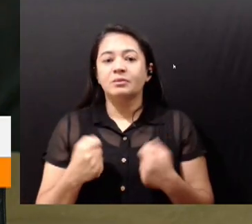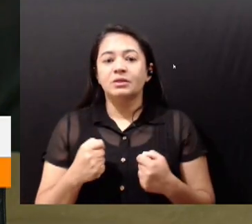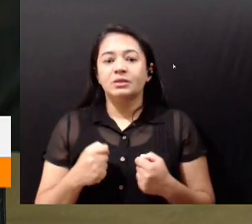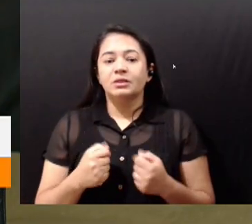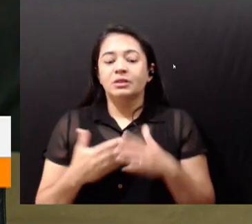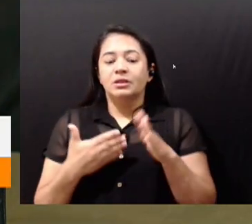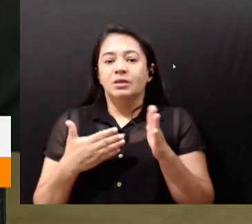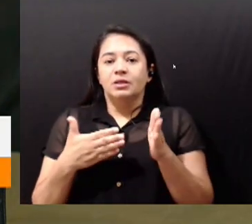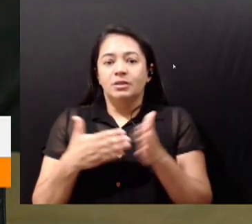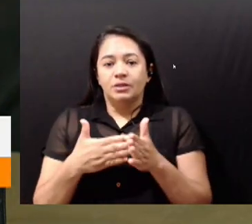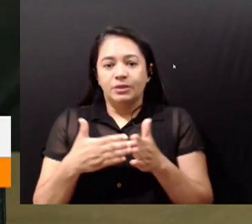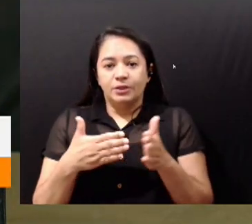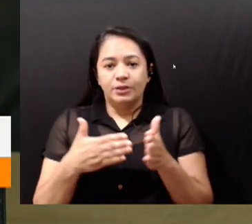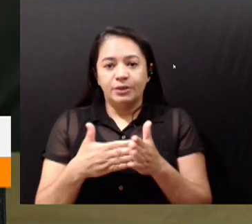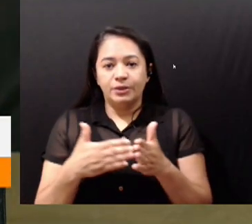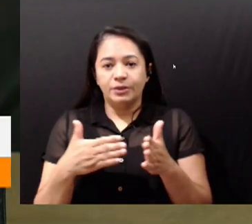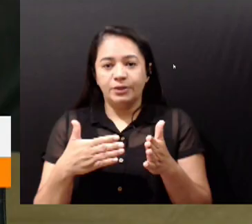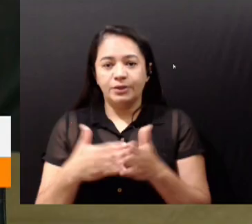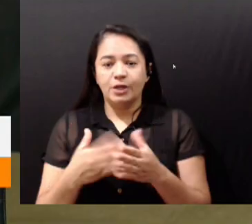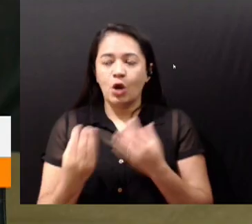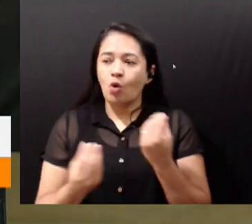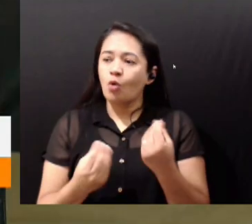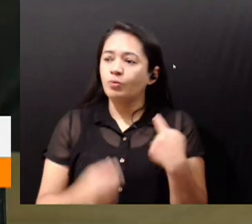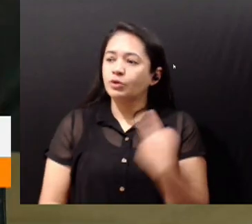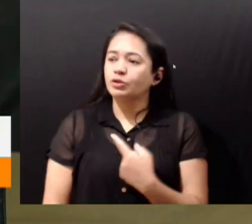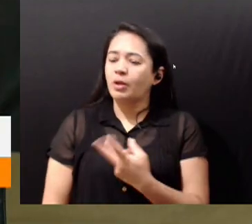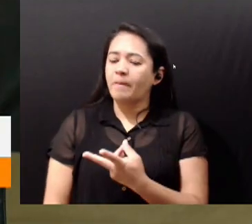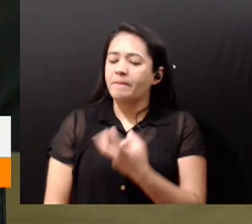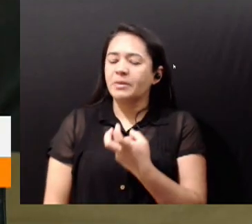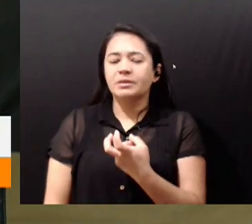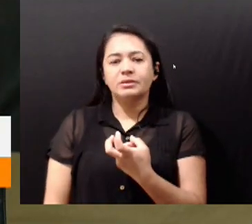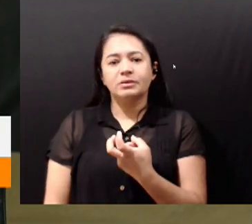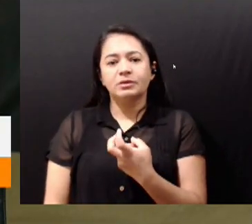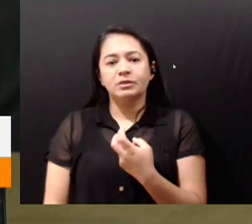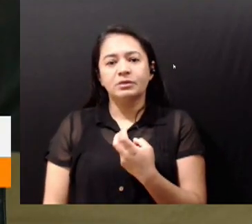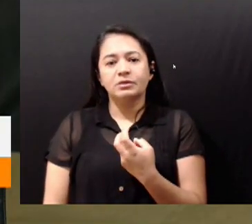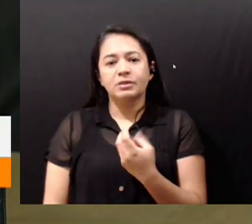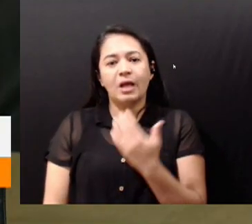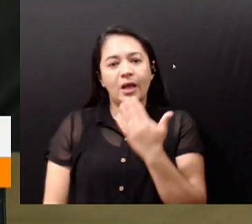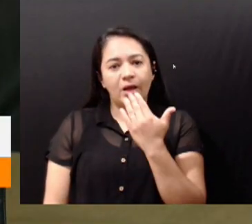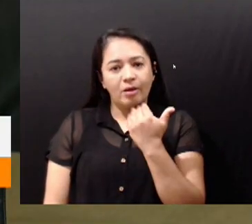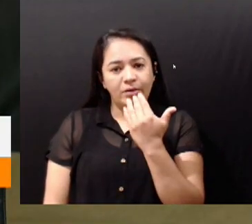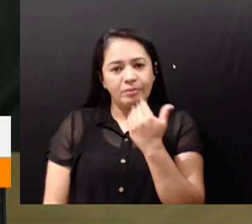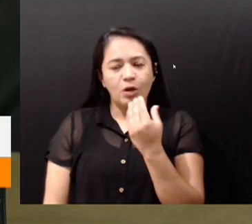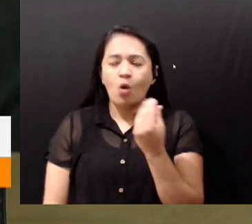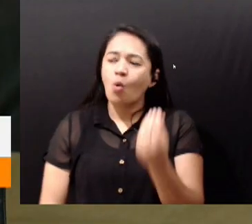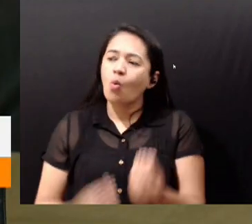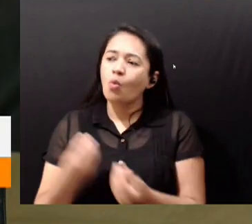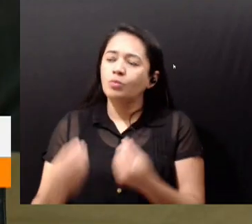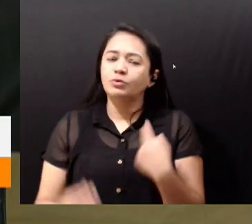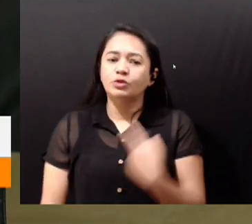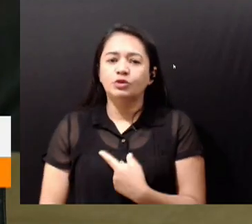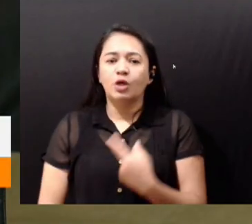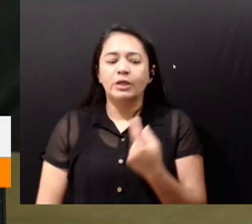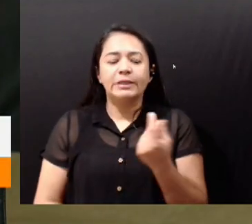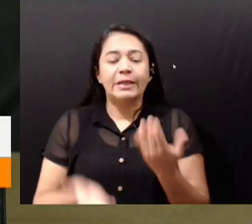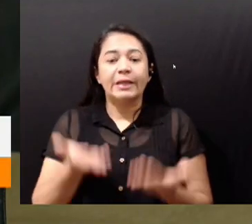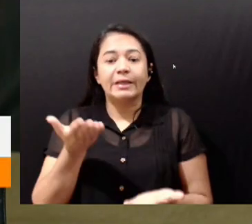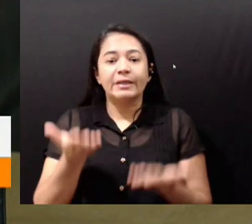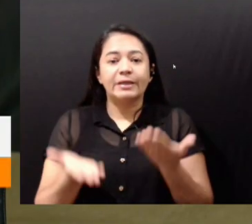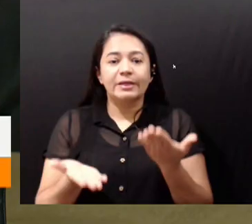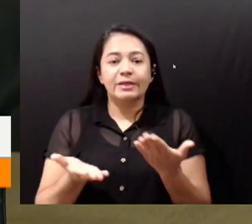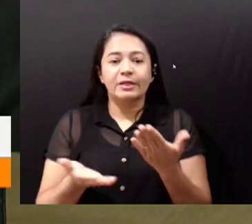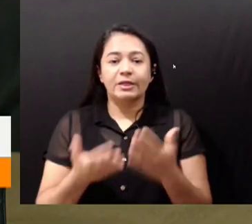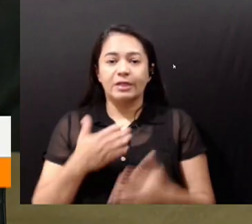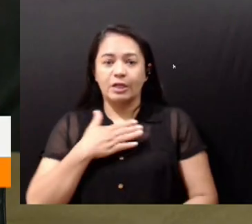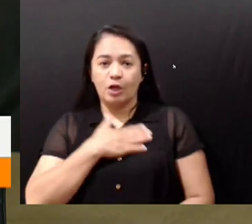desse prazer. Como que a gente tem que ver a alimentação para a gente poder equilibrar o prazer,